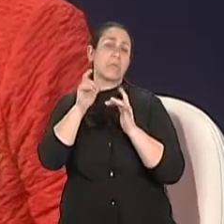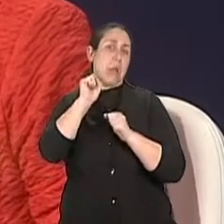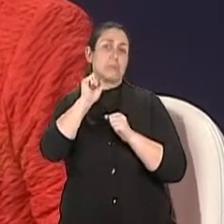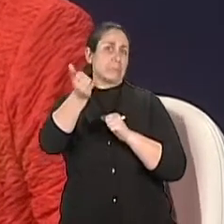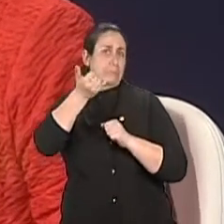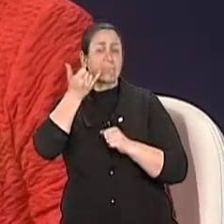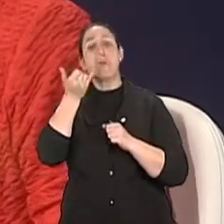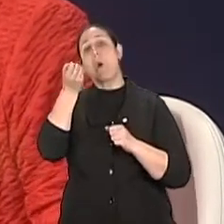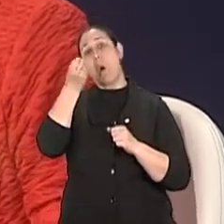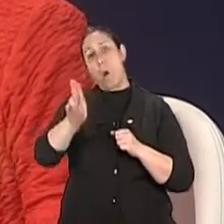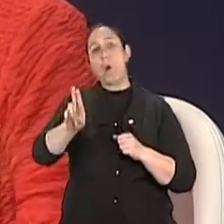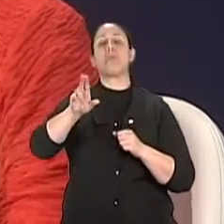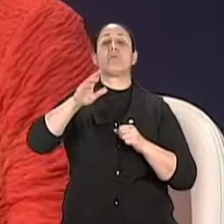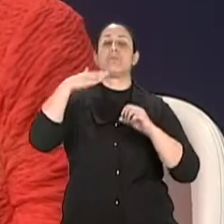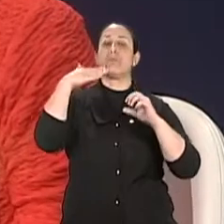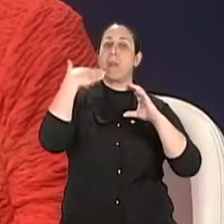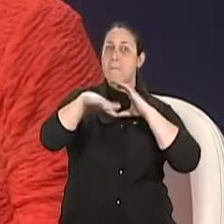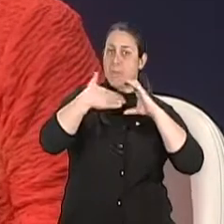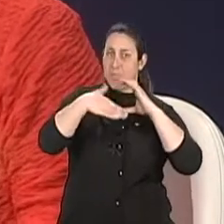3230-1532, o nosso e-mail